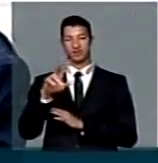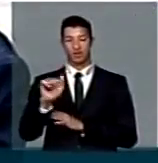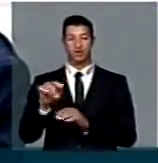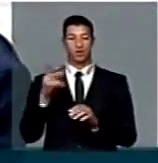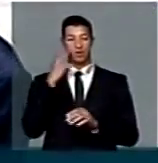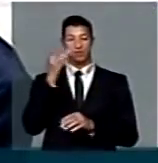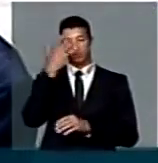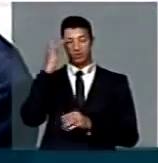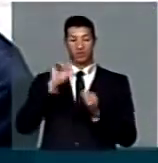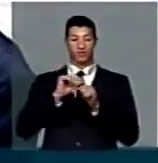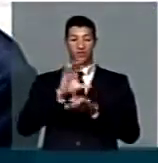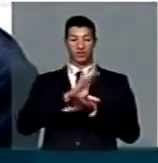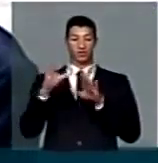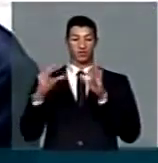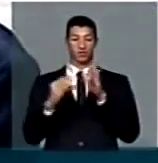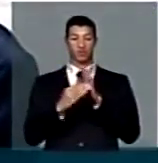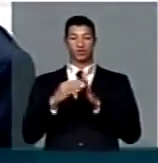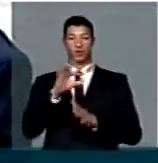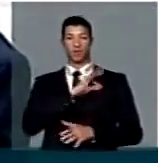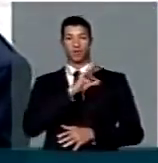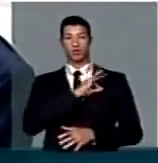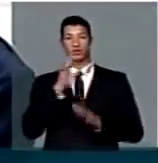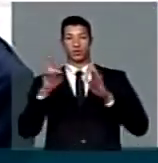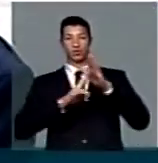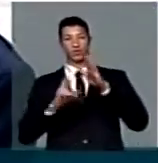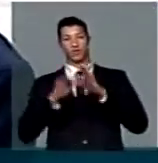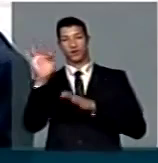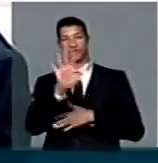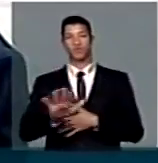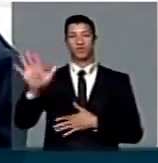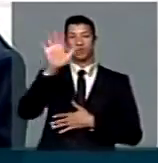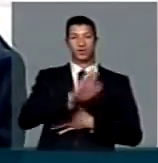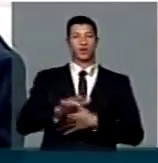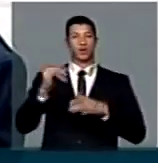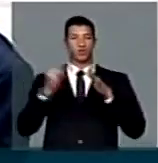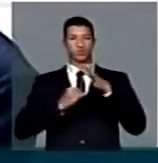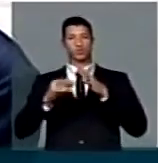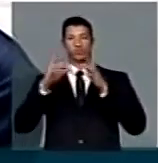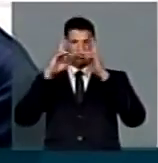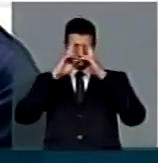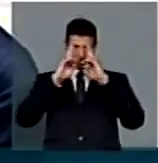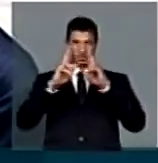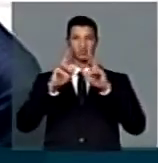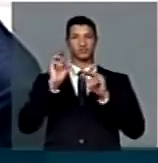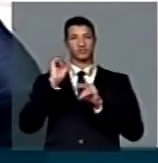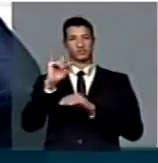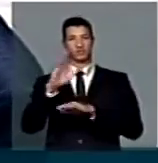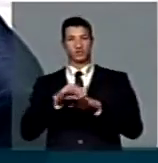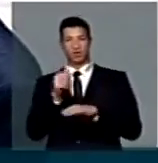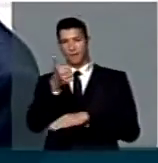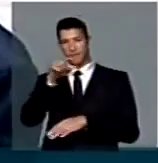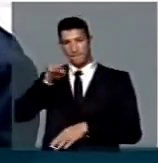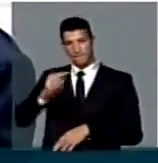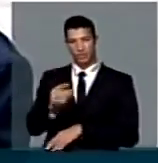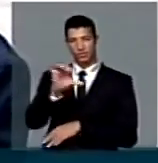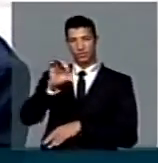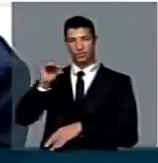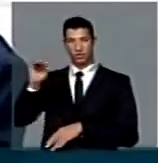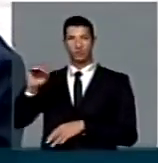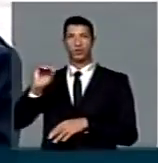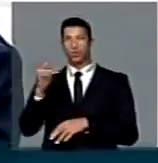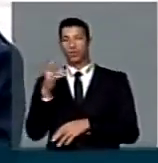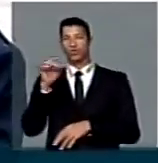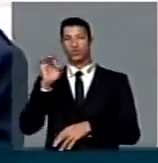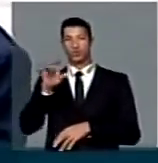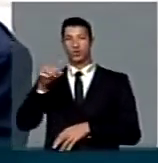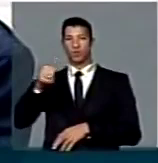de quem fez o concurso para a Polícia Rodoviária Federal, uma instituição de respeito nesse país. Se convocarmos os 1.900 em vez de só os 1.000